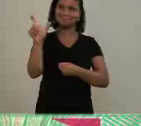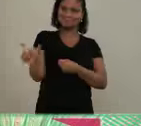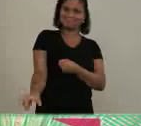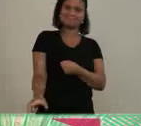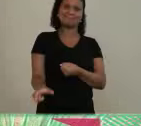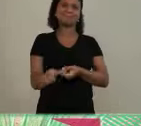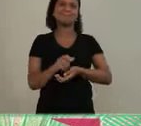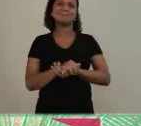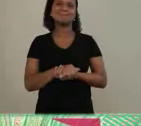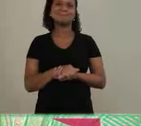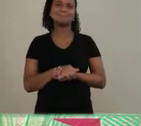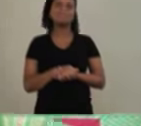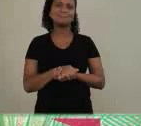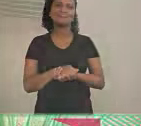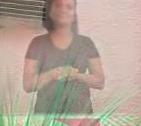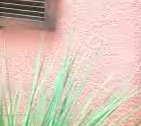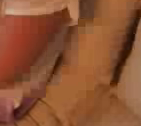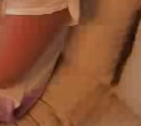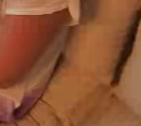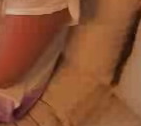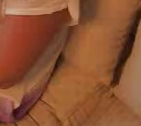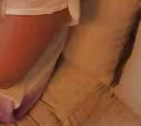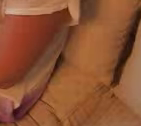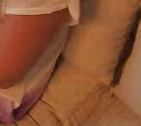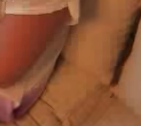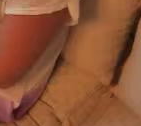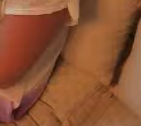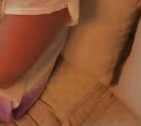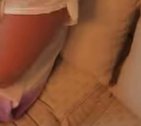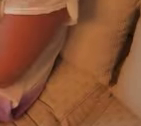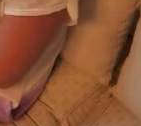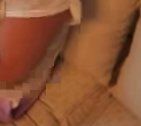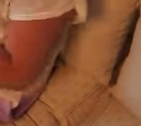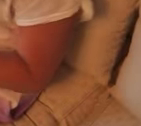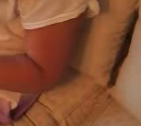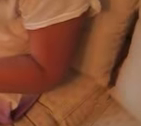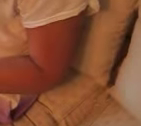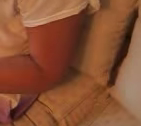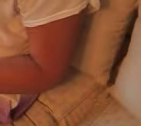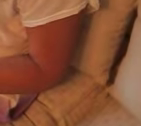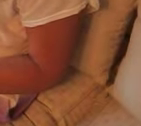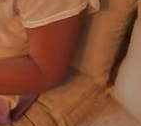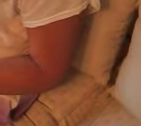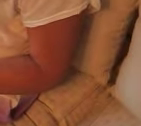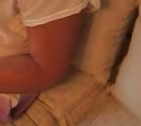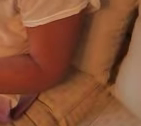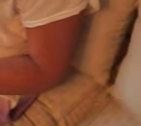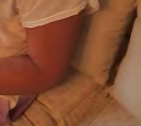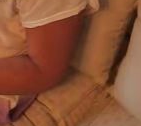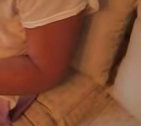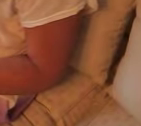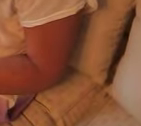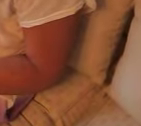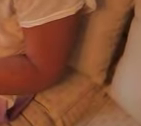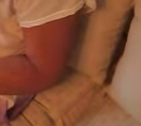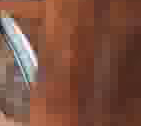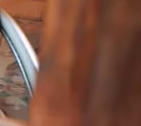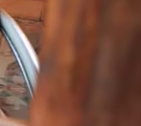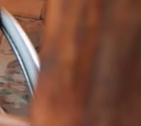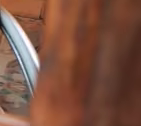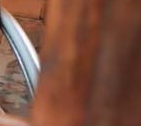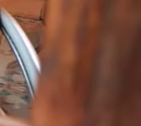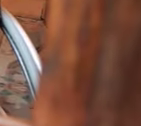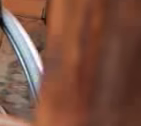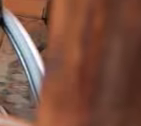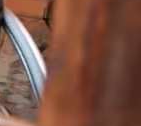mudada, mas eu acho que ela veio fortalecida. Mãe e filha sentadas no sofá utilizam o notebook.